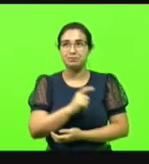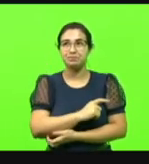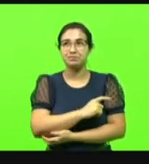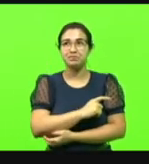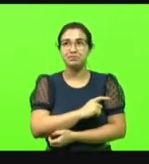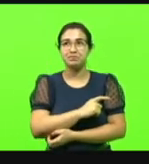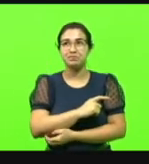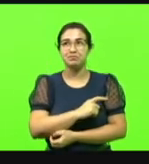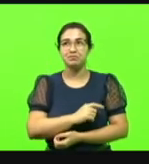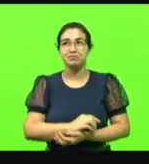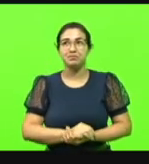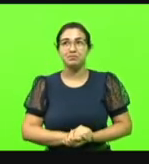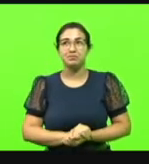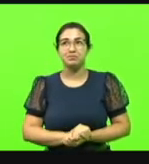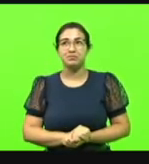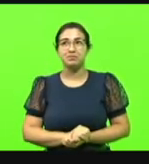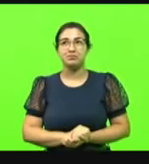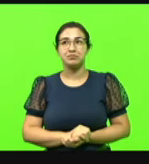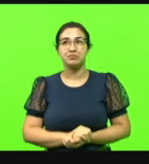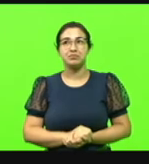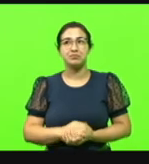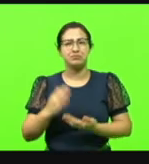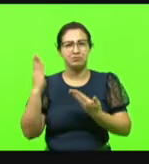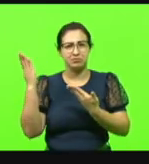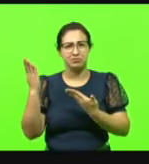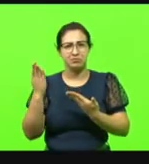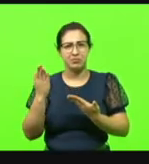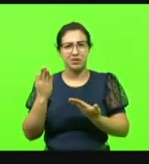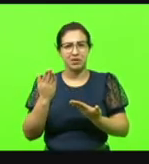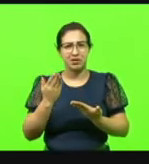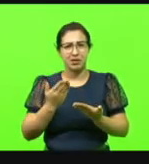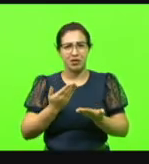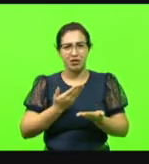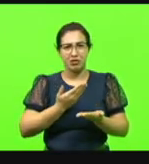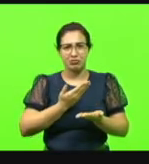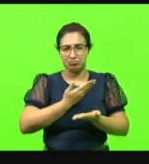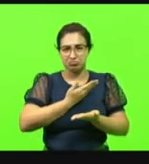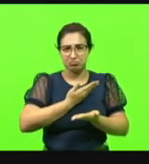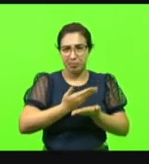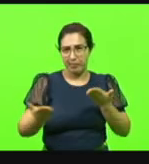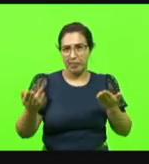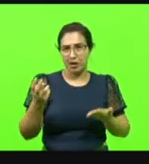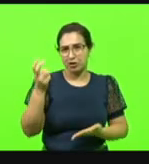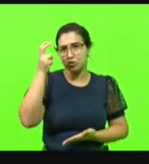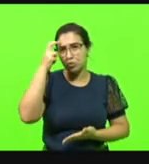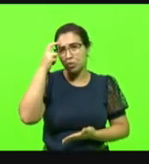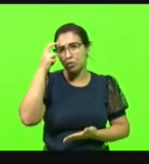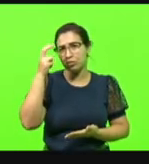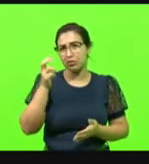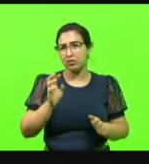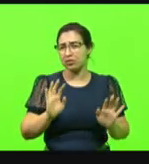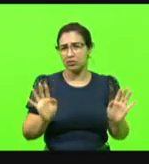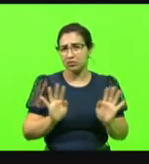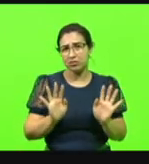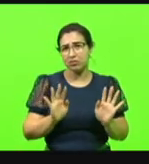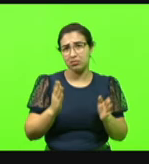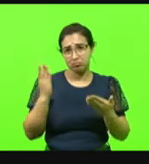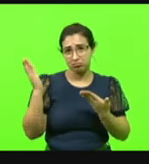aí. Isso é tirar a cultura deles? Não tira a cultura, está aí. Está aí.